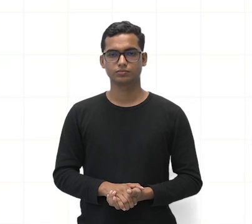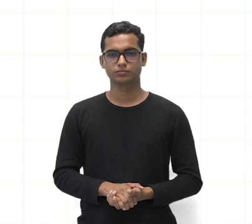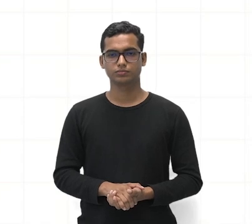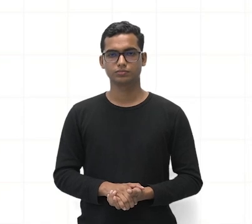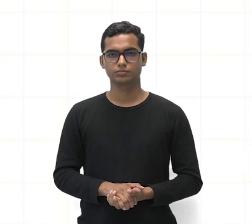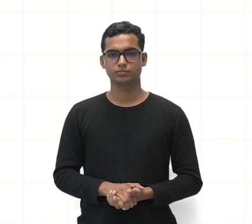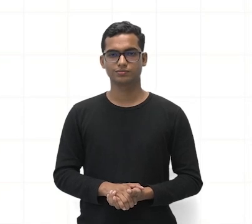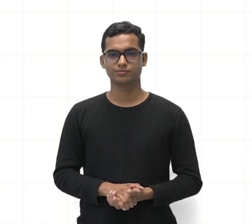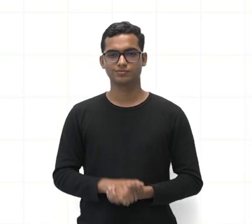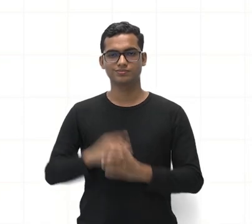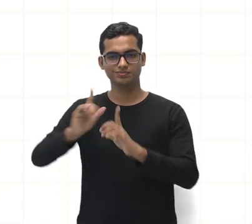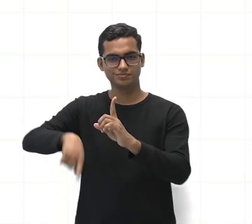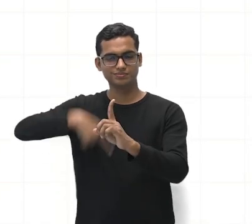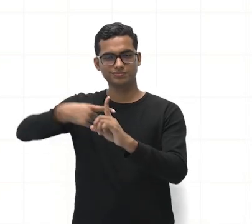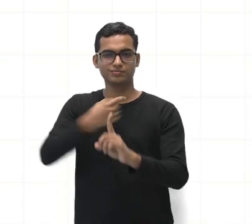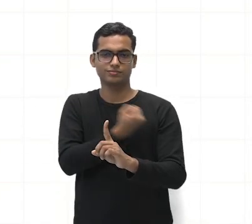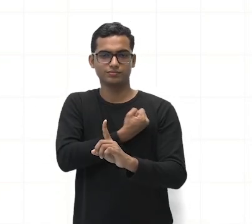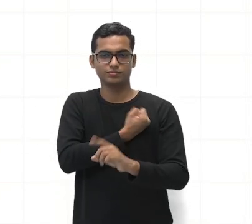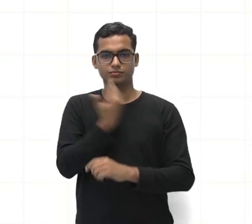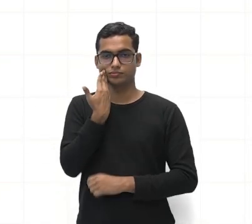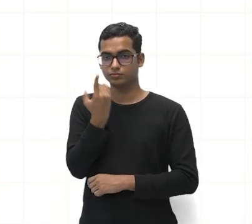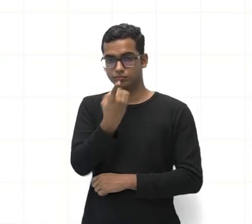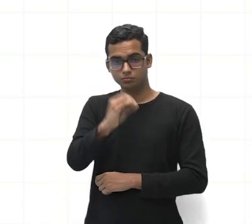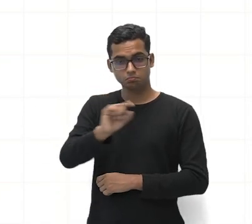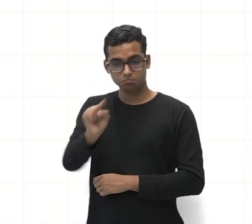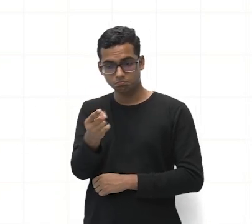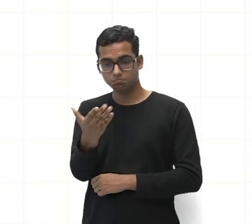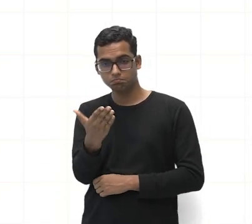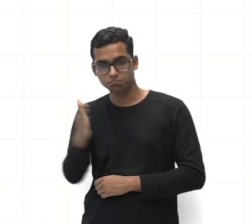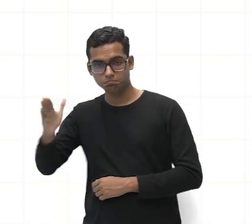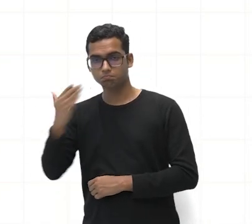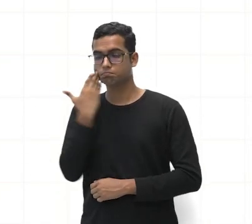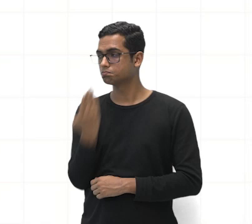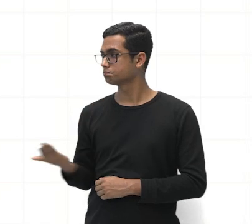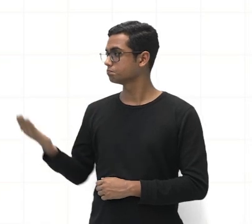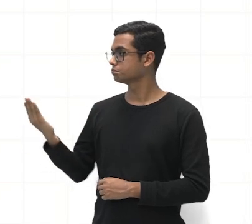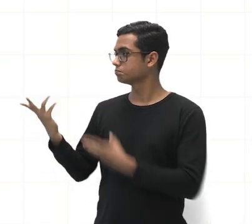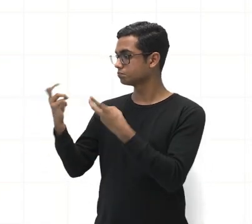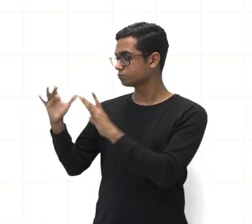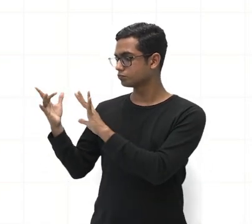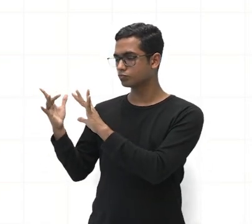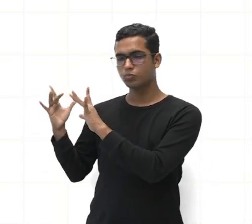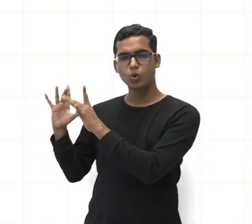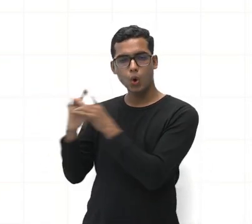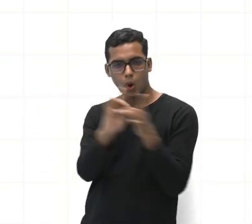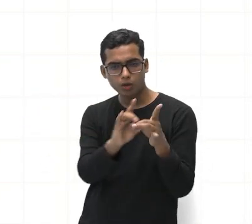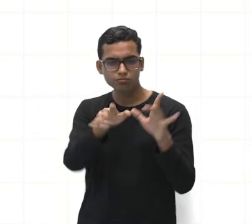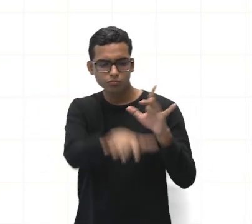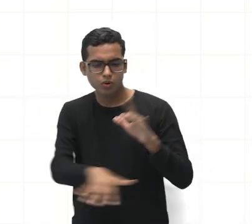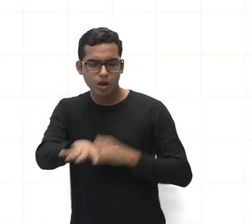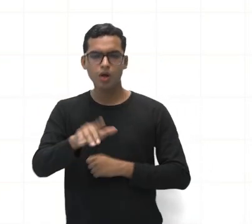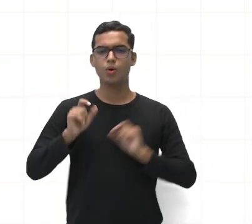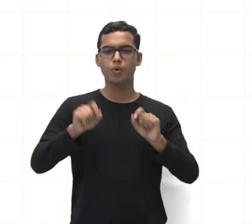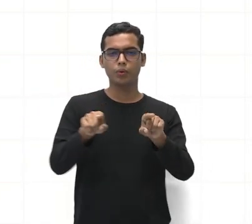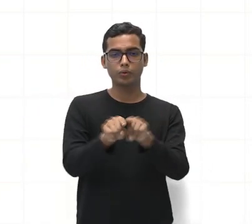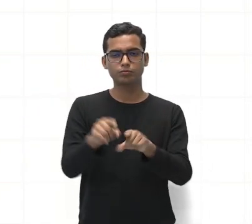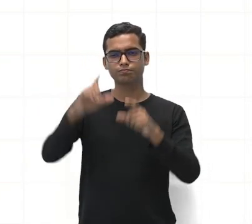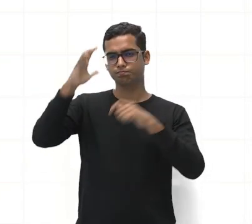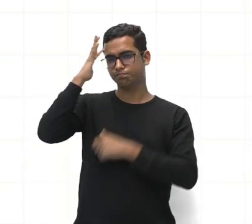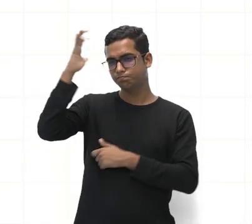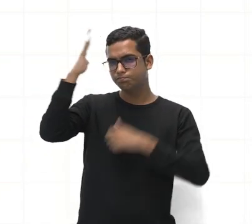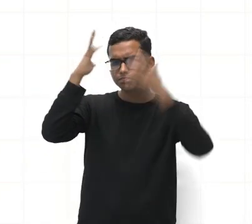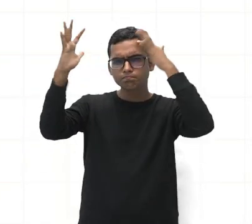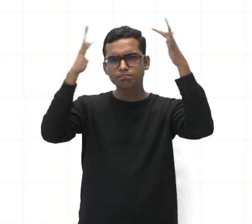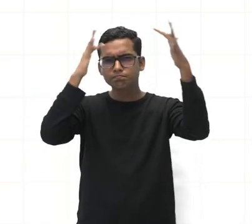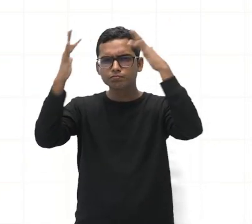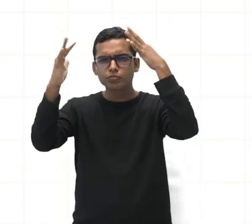Adição com números decimais. Olha, trazendo ao contexto da viagem ao espaço, imagine que você está em uma expedição